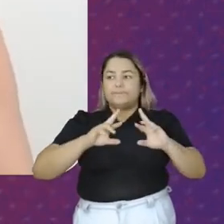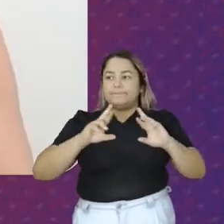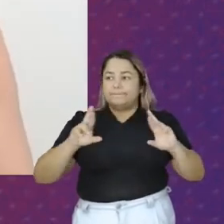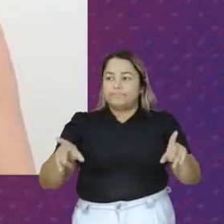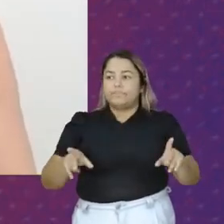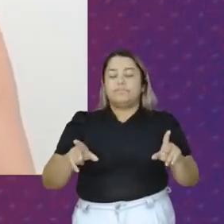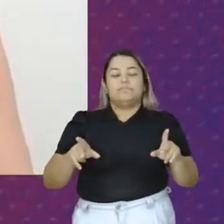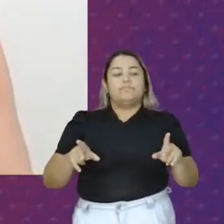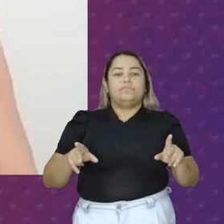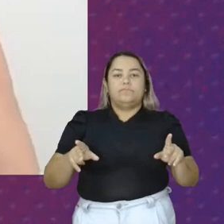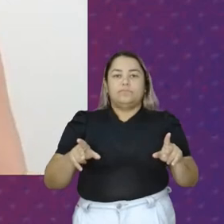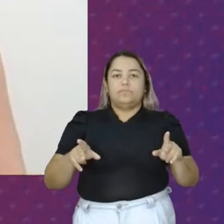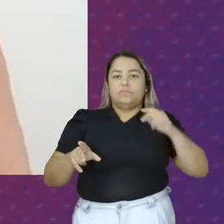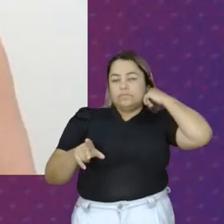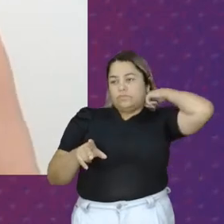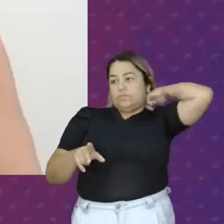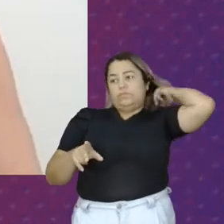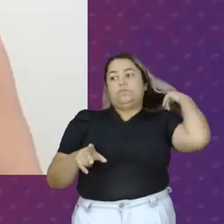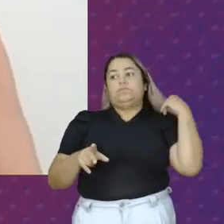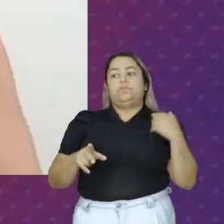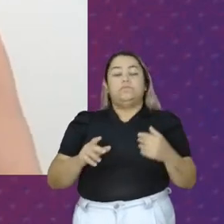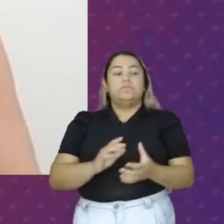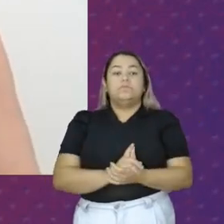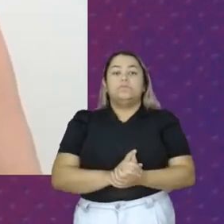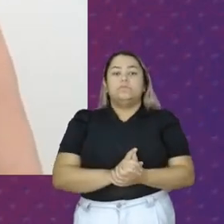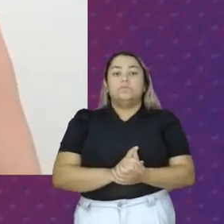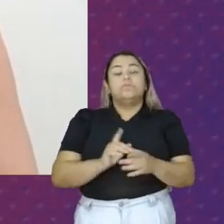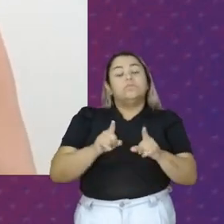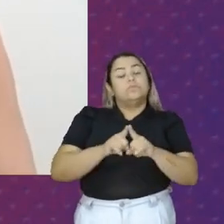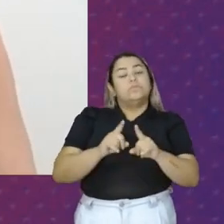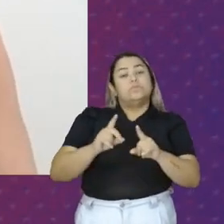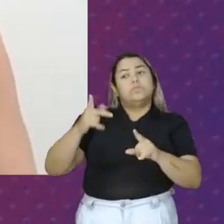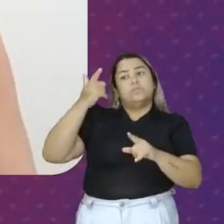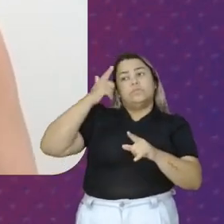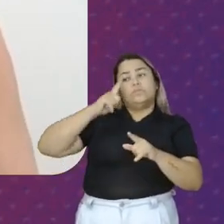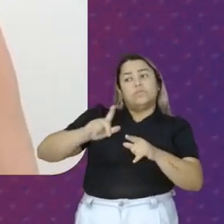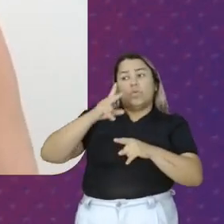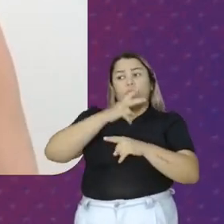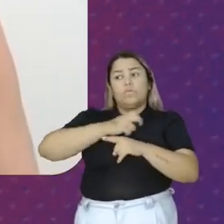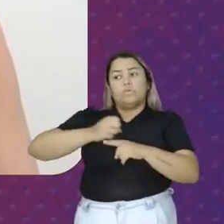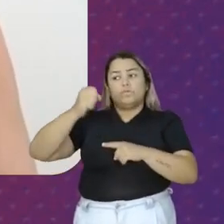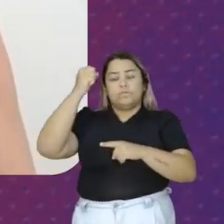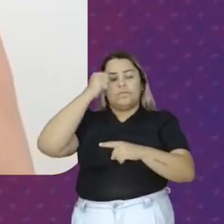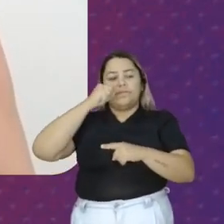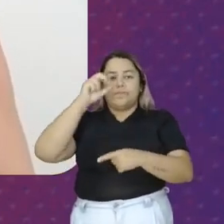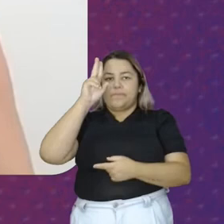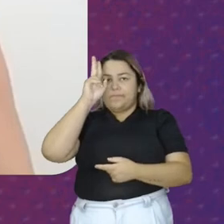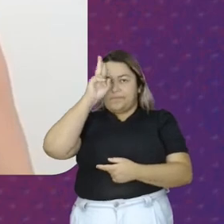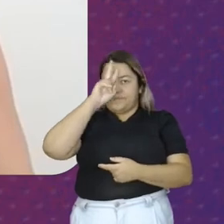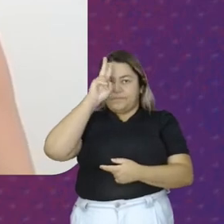formatos. Então, essa é uma conquista histórica